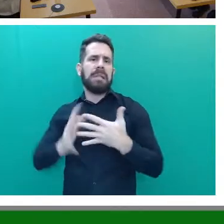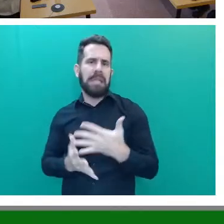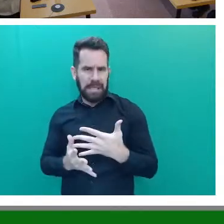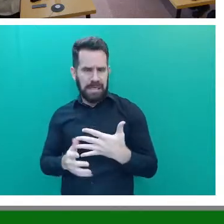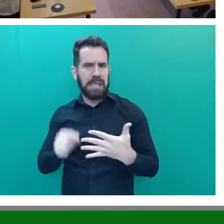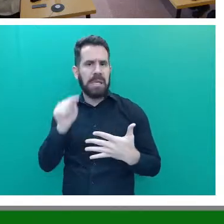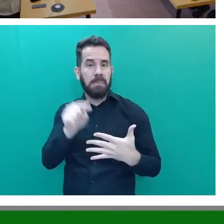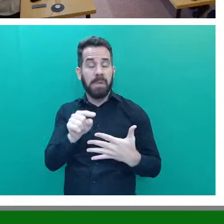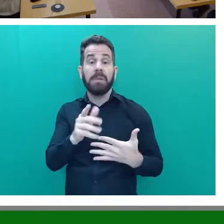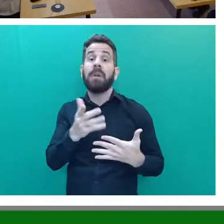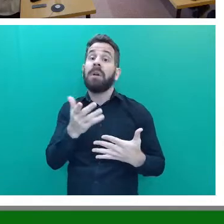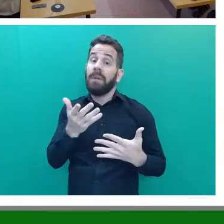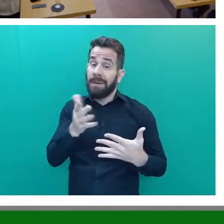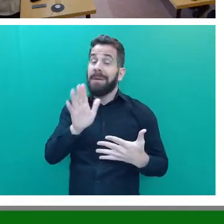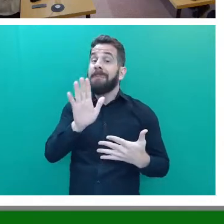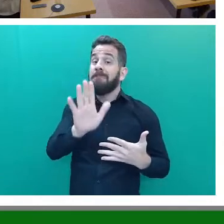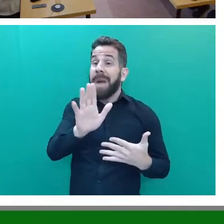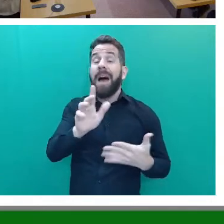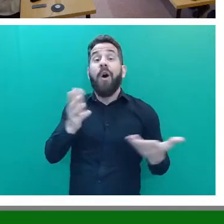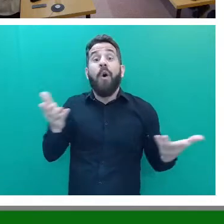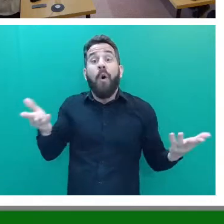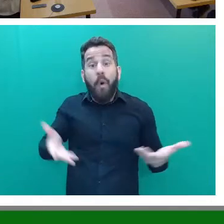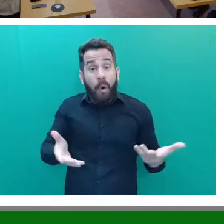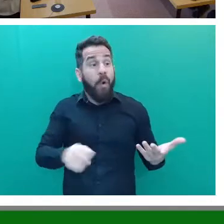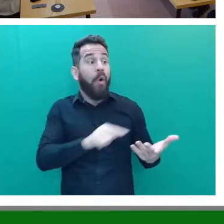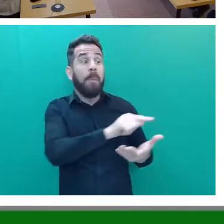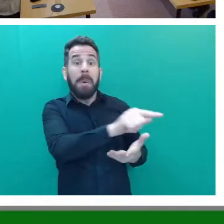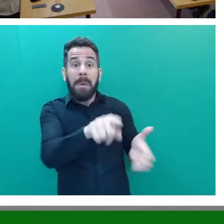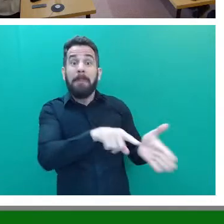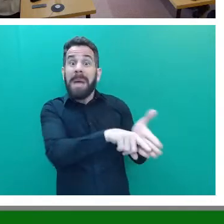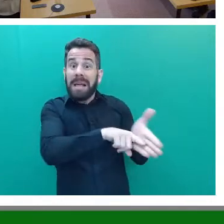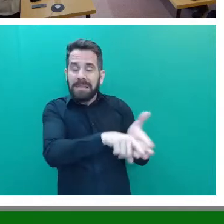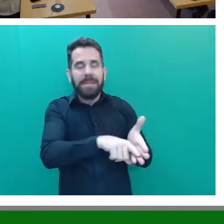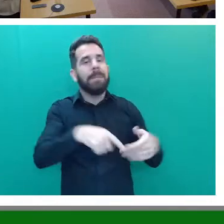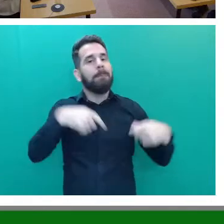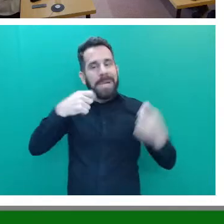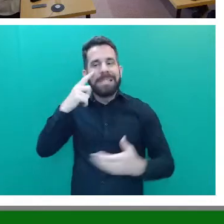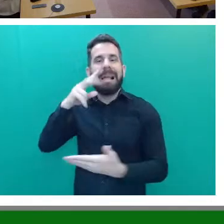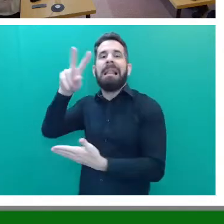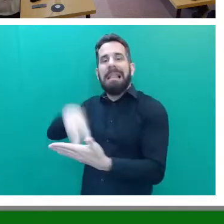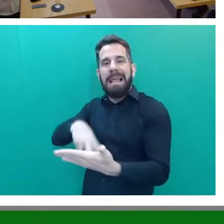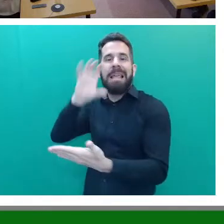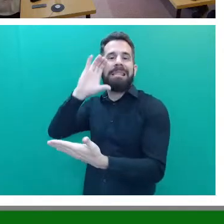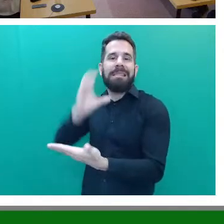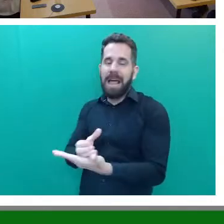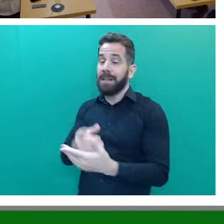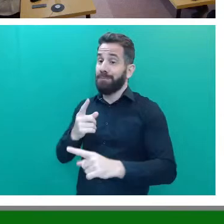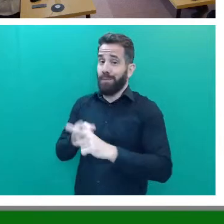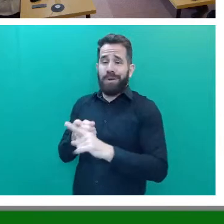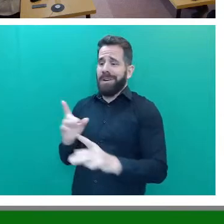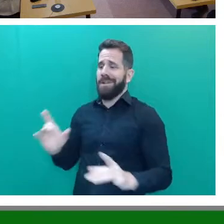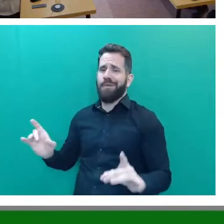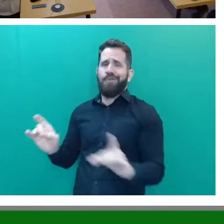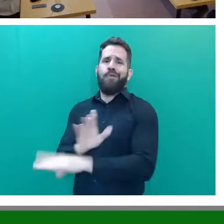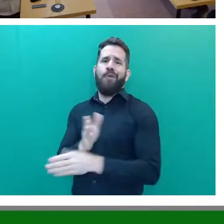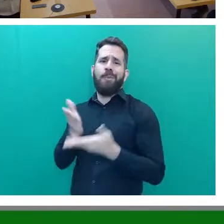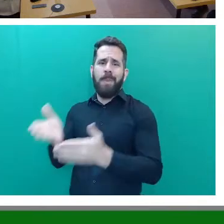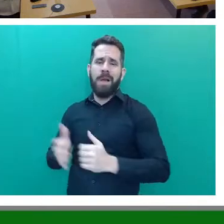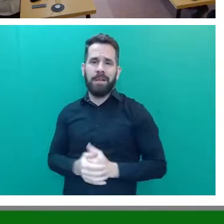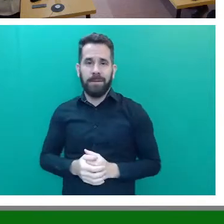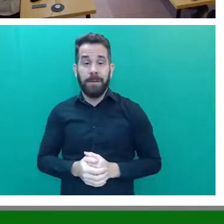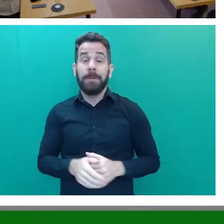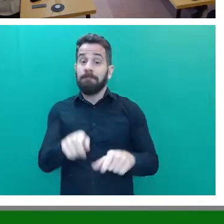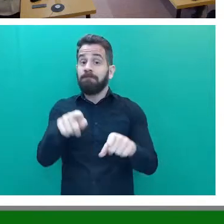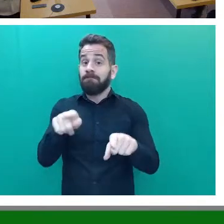tese, essa pesquisa, né, que está em curso será incompleta. Além disso, você foi crítica de sua própria pesquisa ao